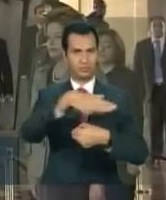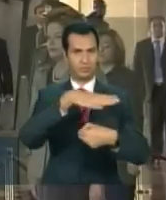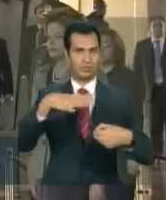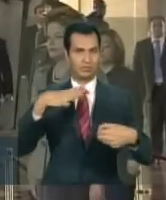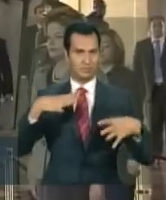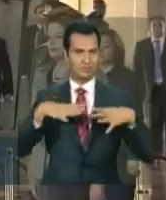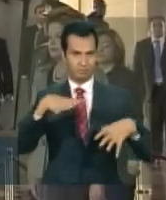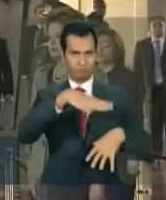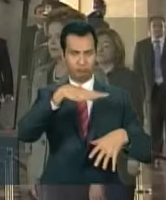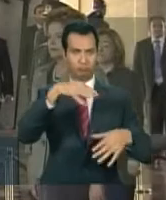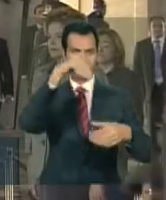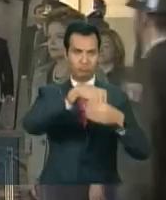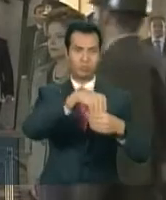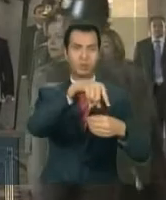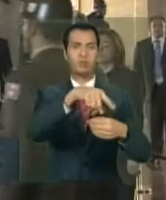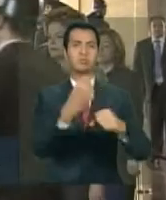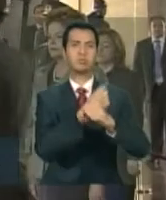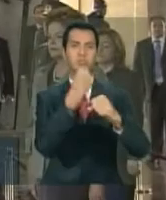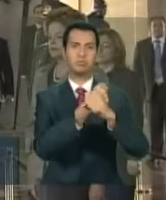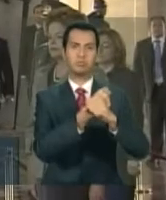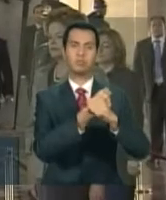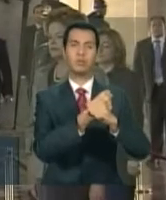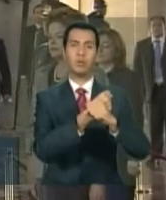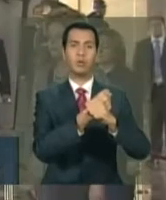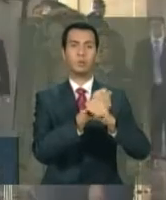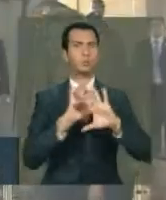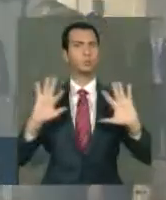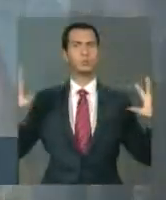visita turístico, um ponto turístico.